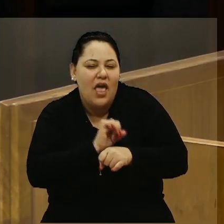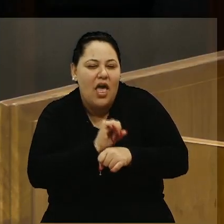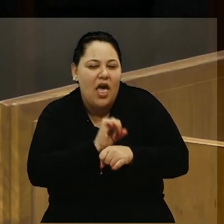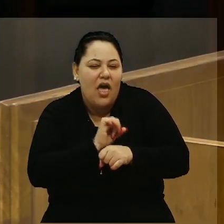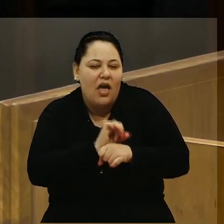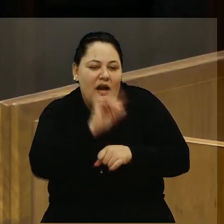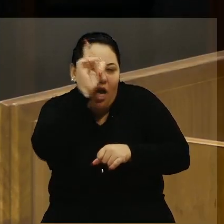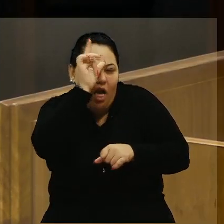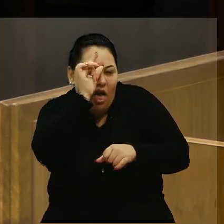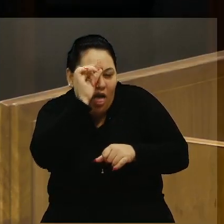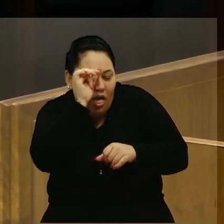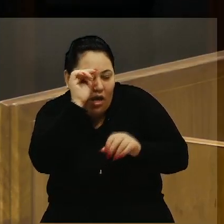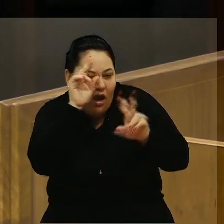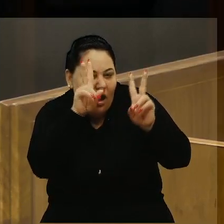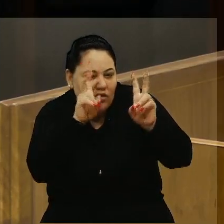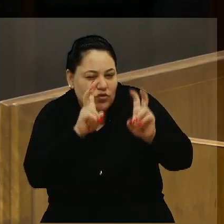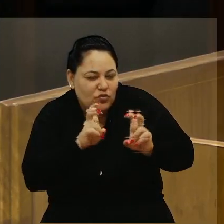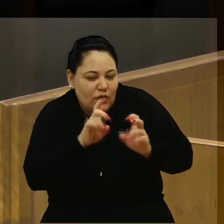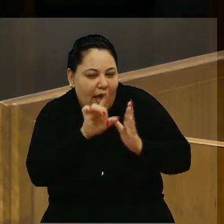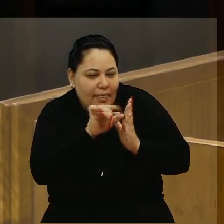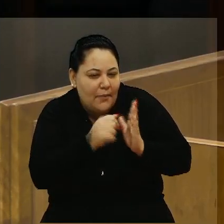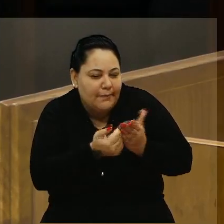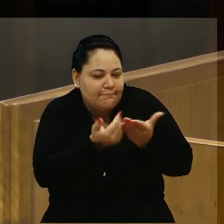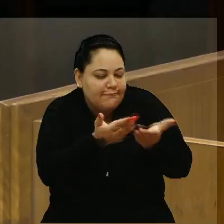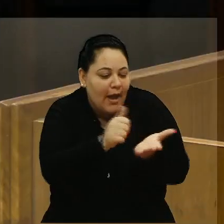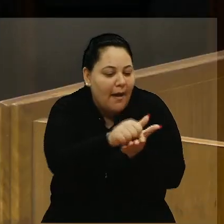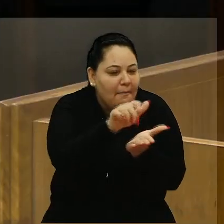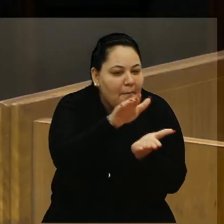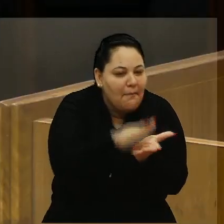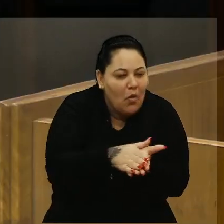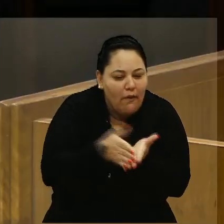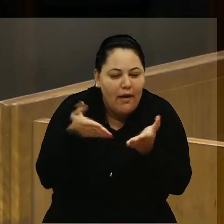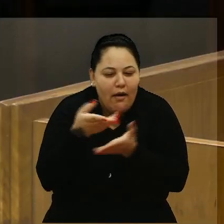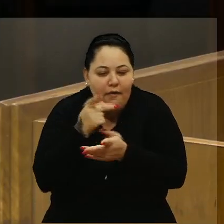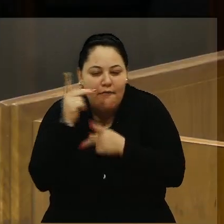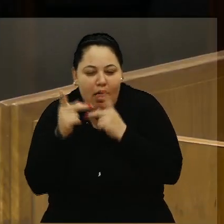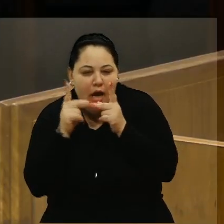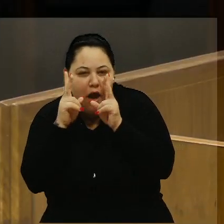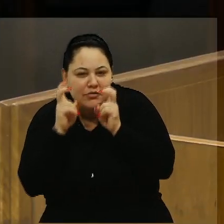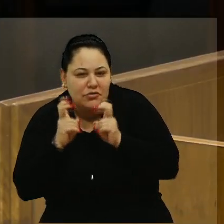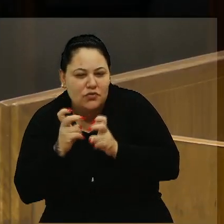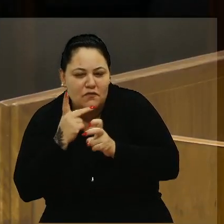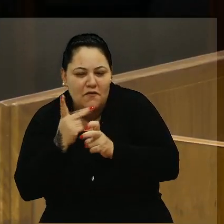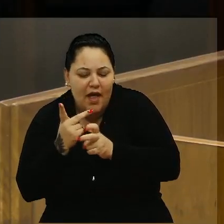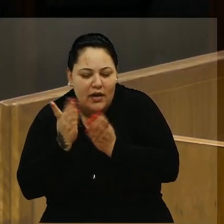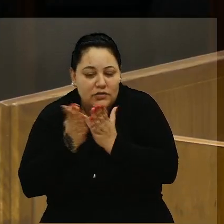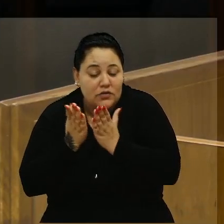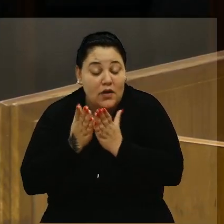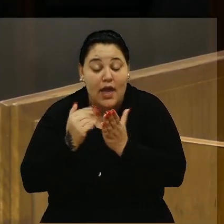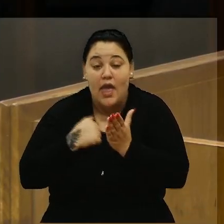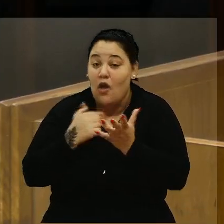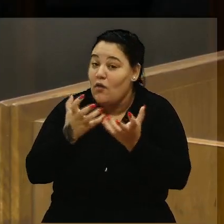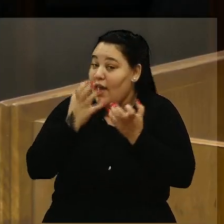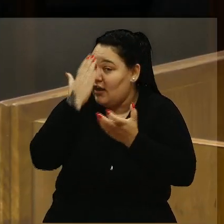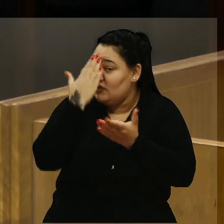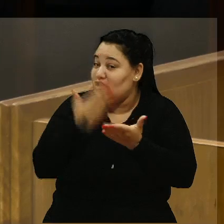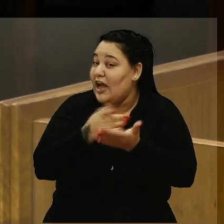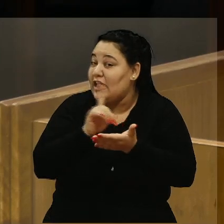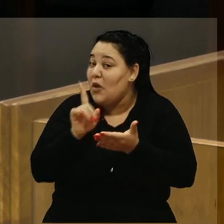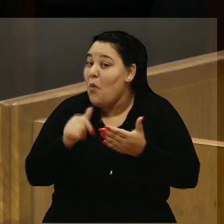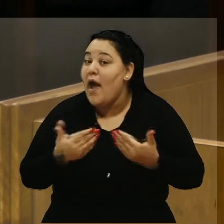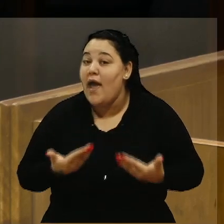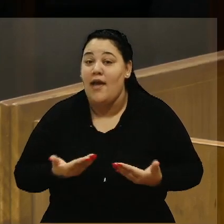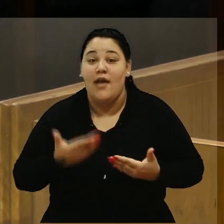a multar, porque é o que parece. Não, agora que eles levantaram esse assunto, diz que nós vamos fazer um estudo. Eu quero crer que não é isso. E outra coisa, para ficar